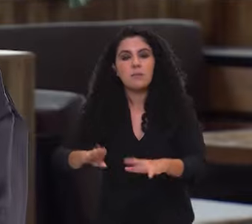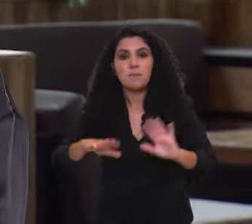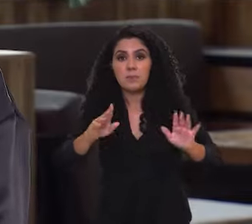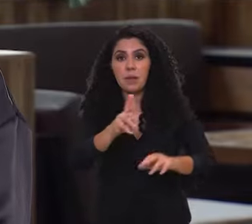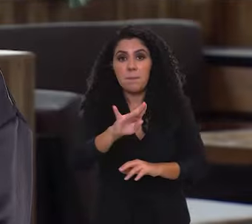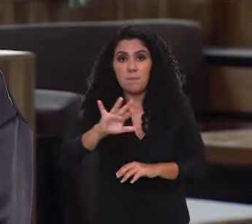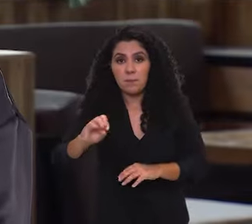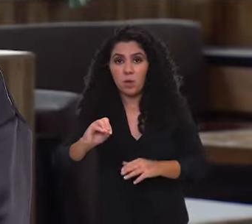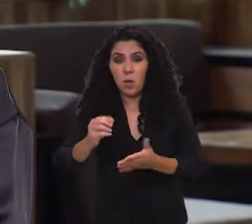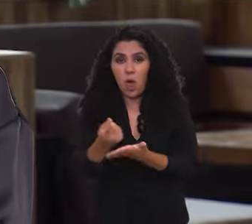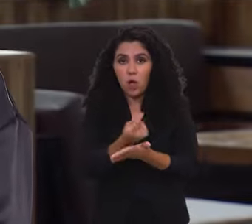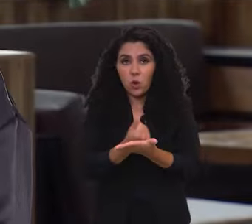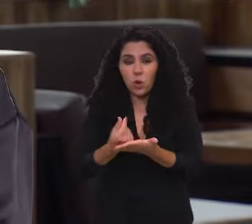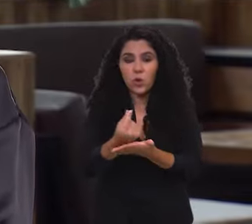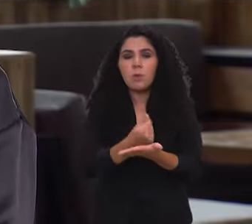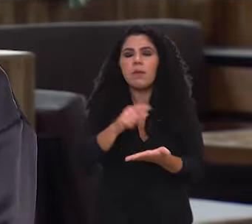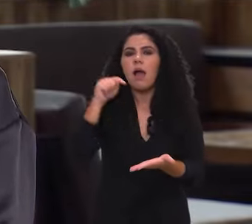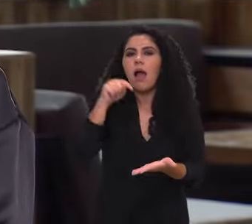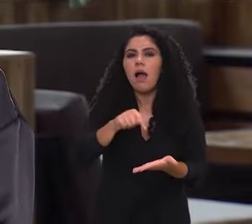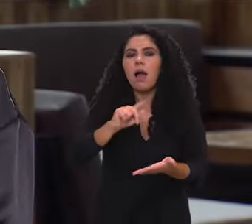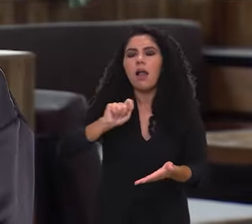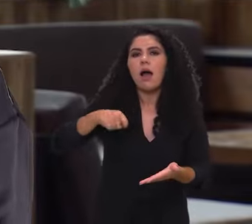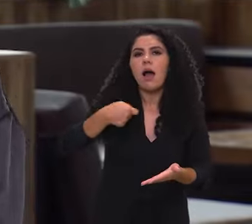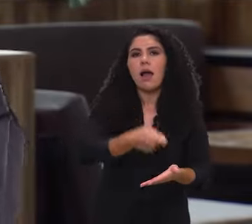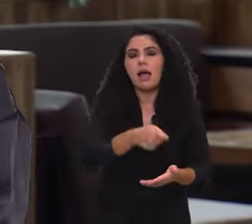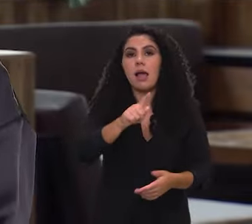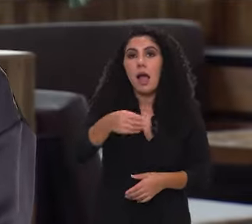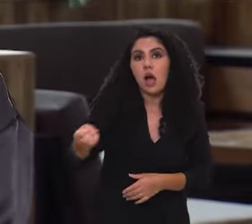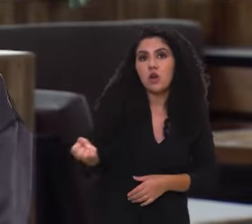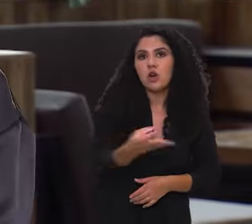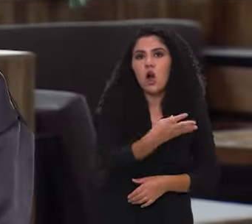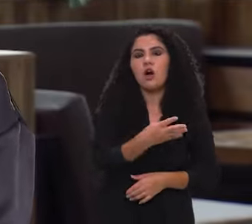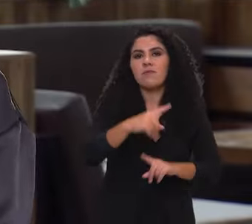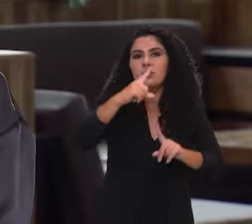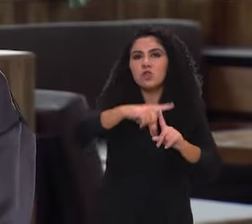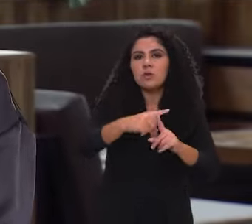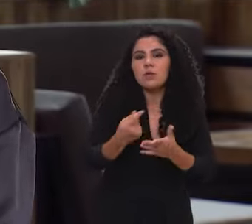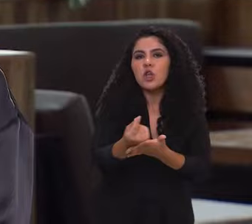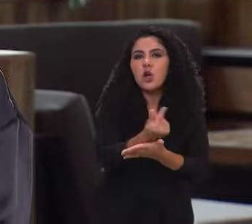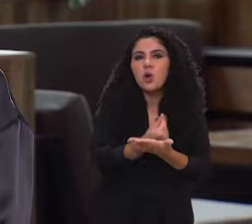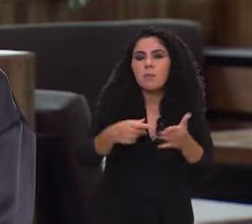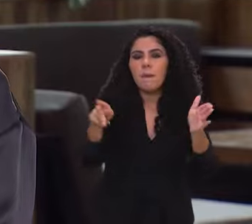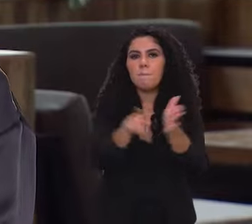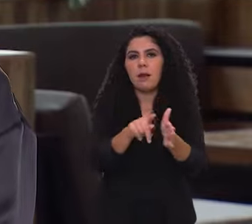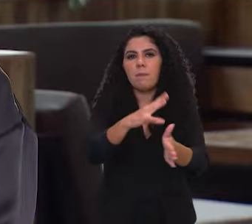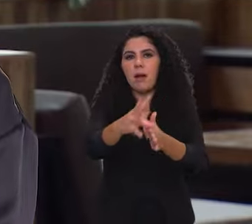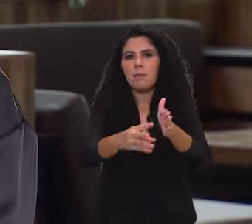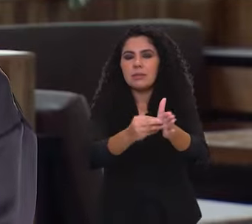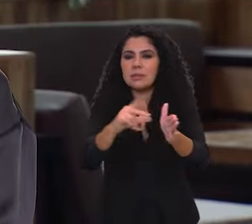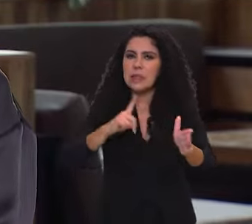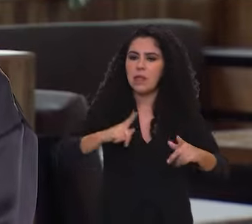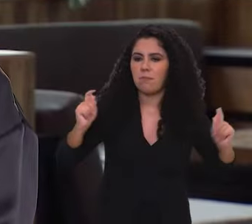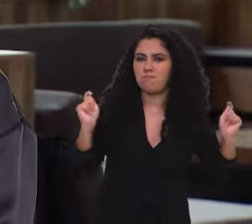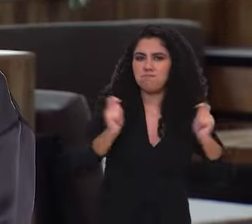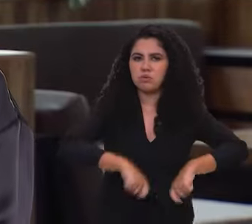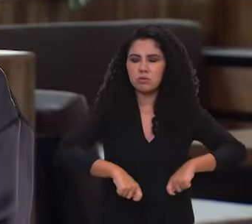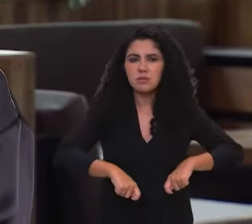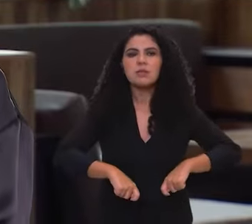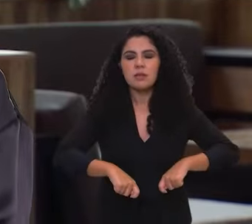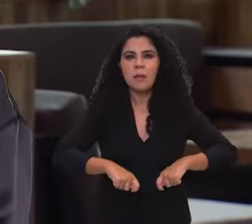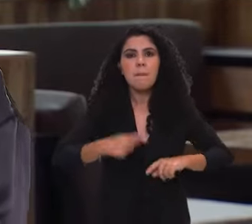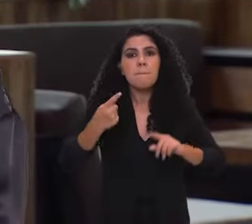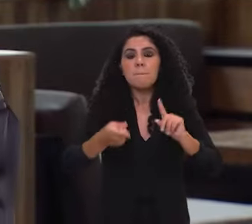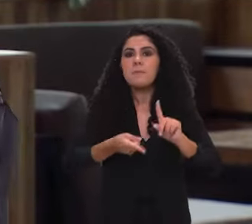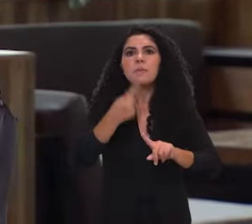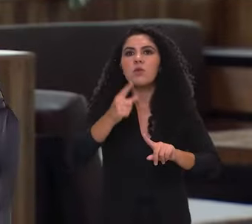A bioeconomia, ela se coloca como essa nova economia da Amazônia que tem o potencial, primeiro,